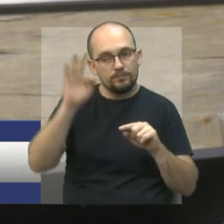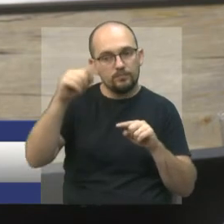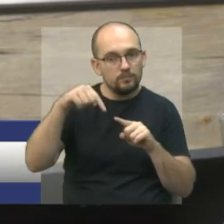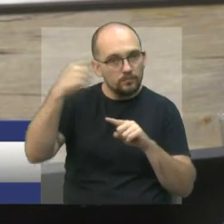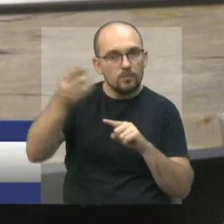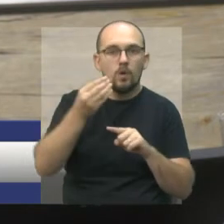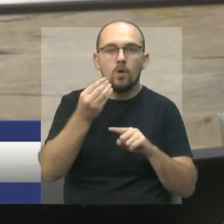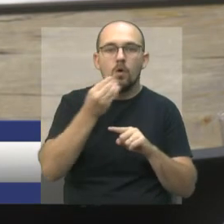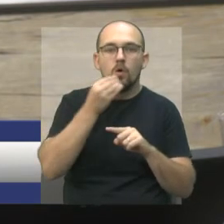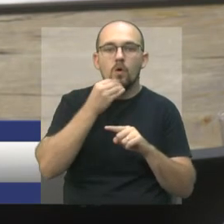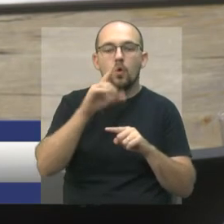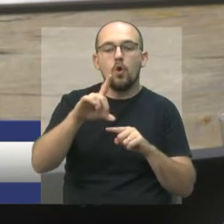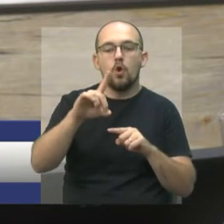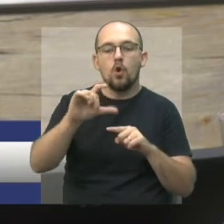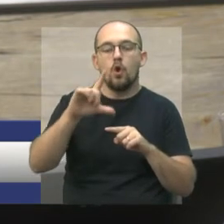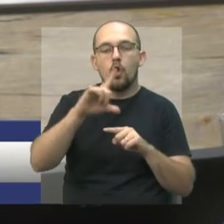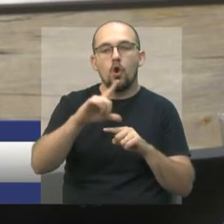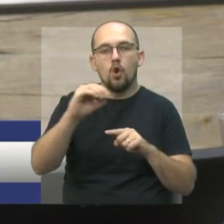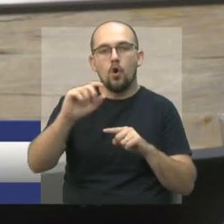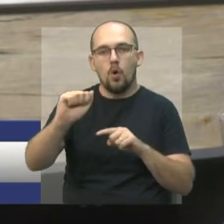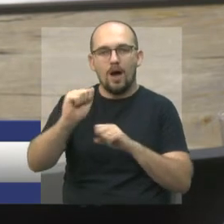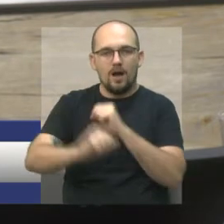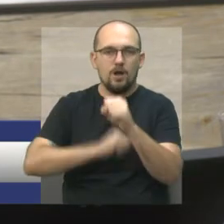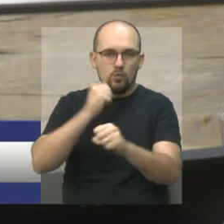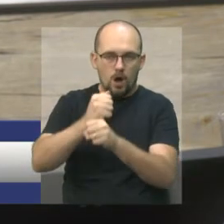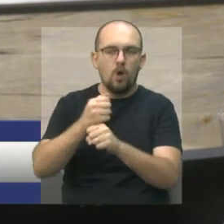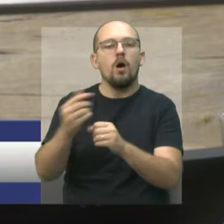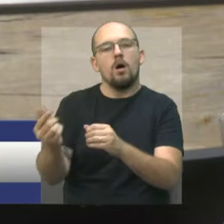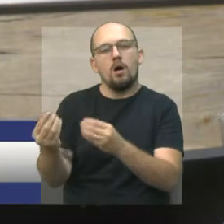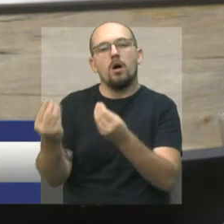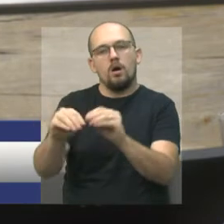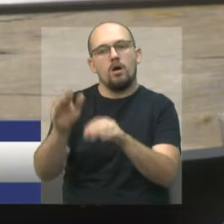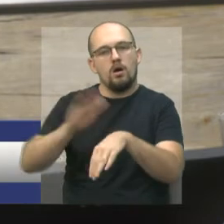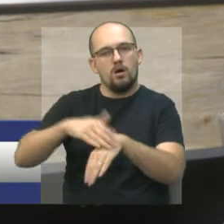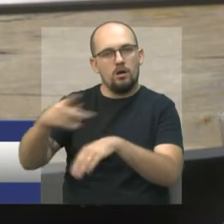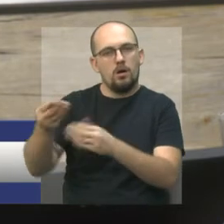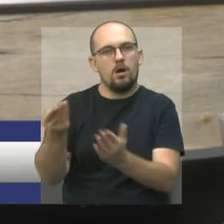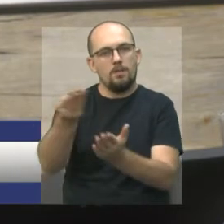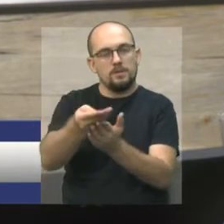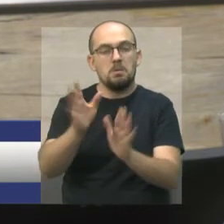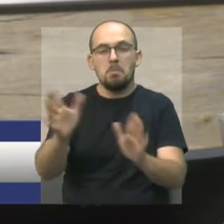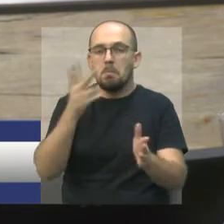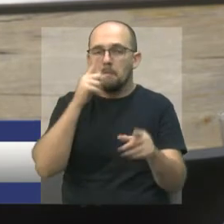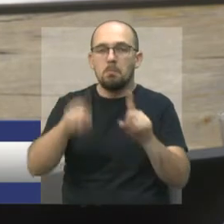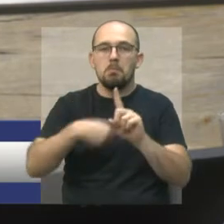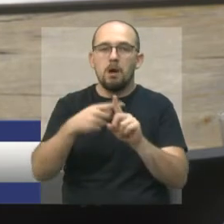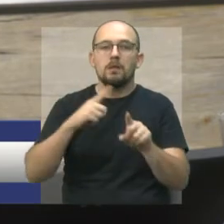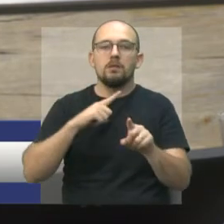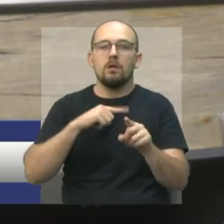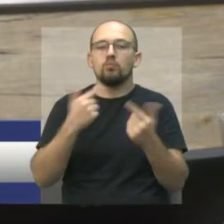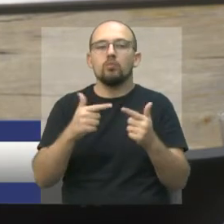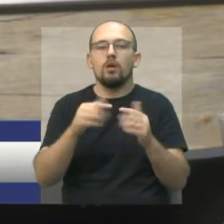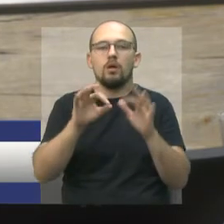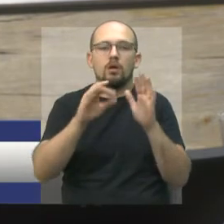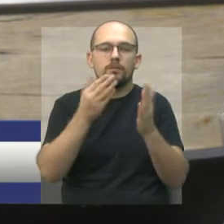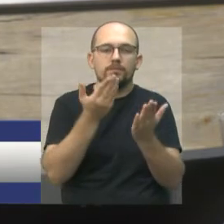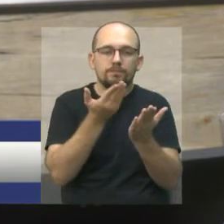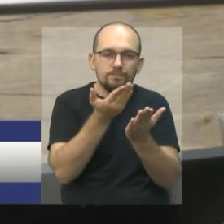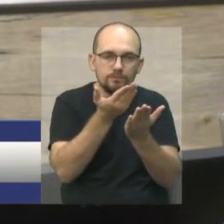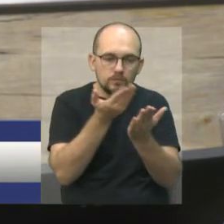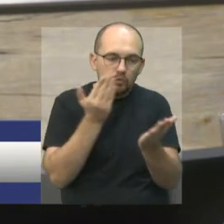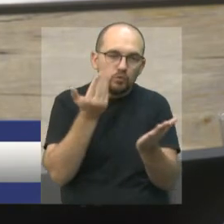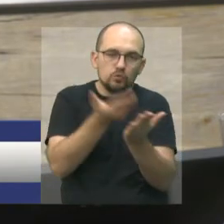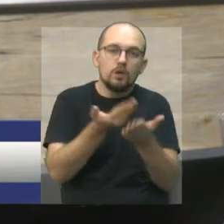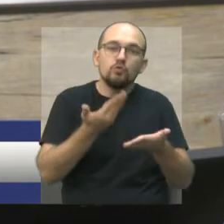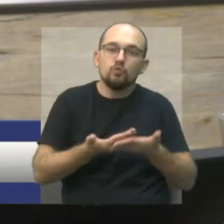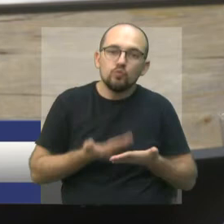elaboração da lei orçamentária anual. Para além disso, tal emenda foi apresentada sem estudo técnico, porque está desacompanhada de